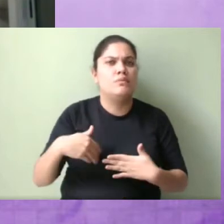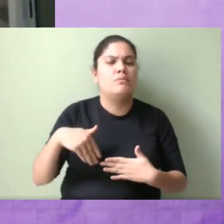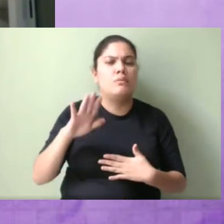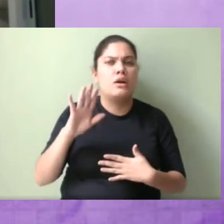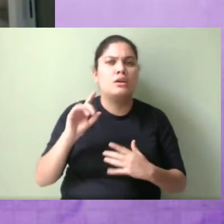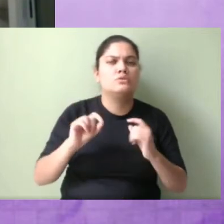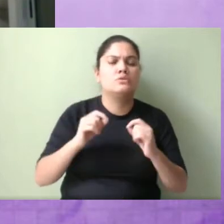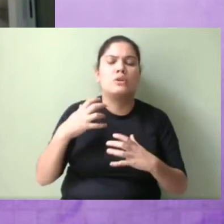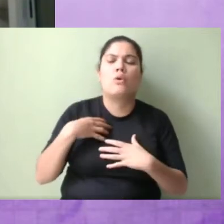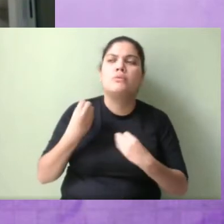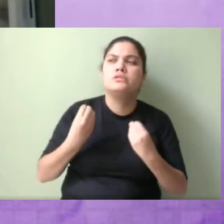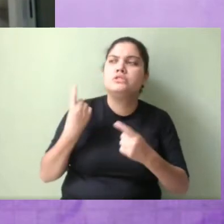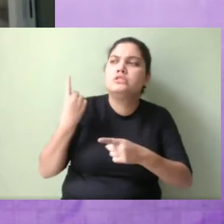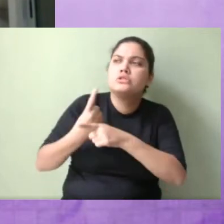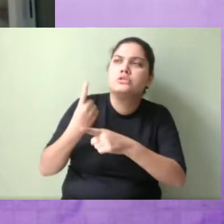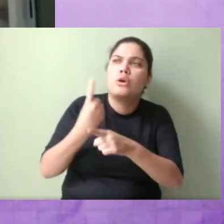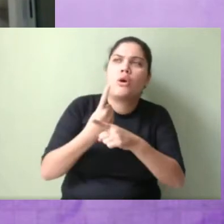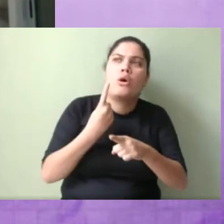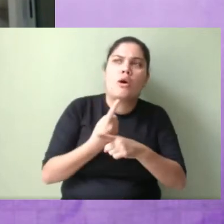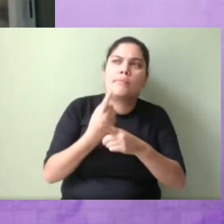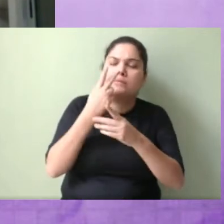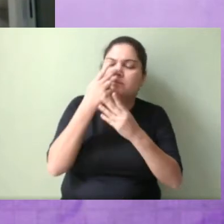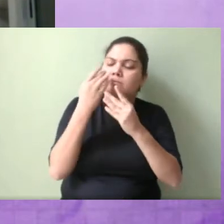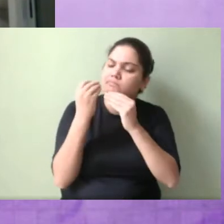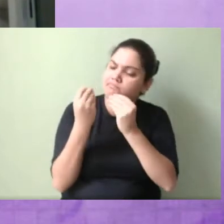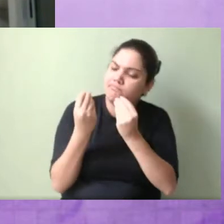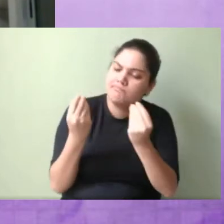técnicos e docentes que trabalham, mas os professores estão